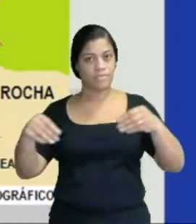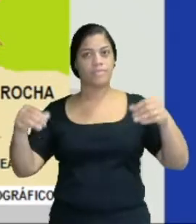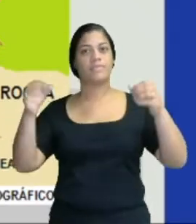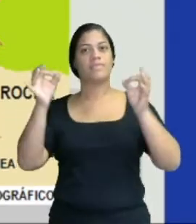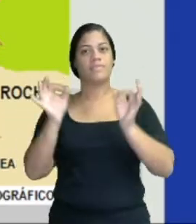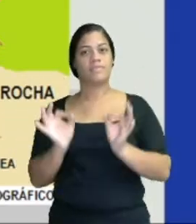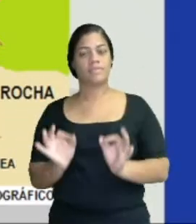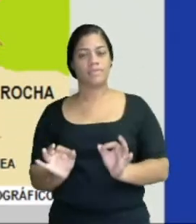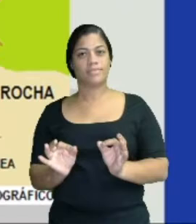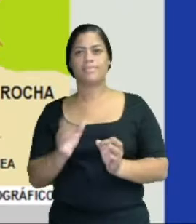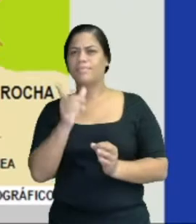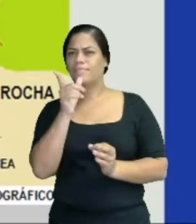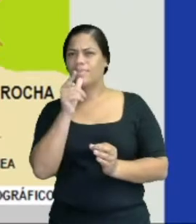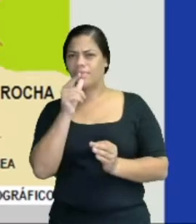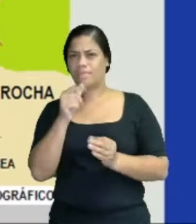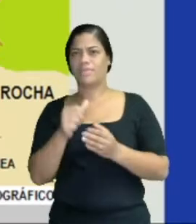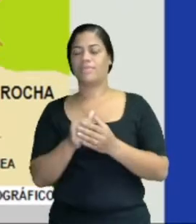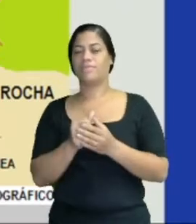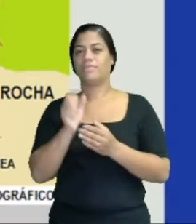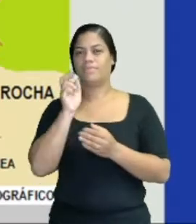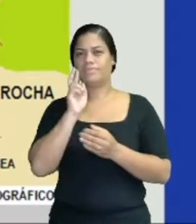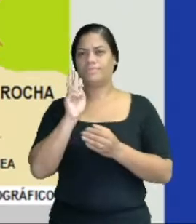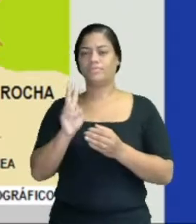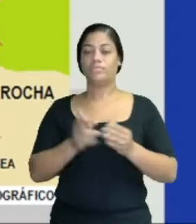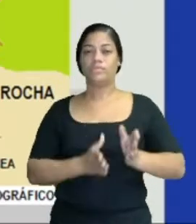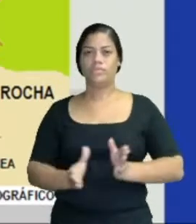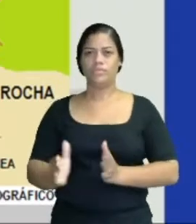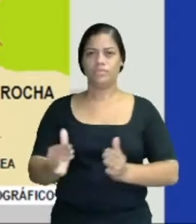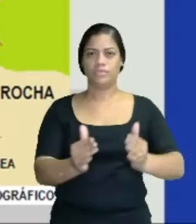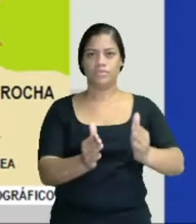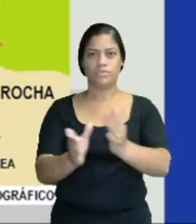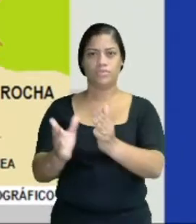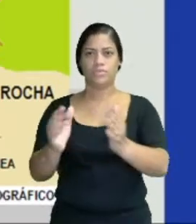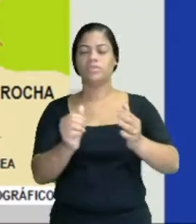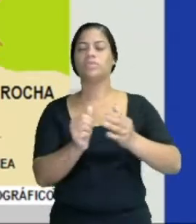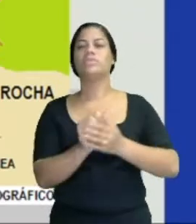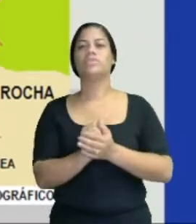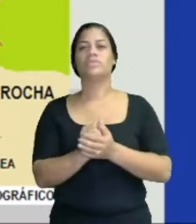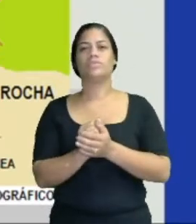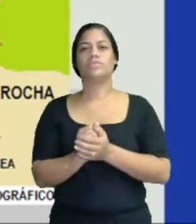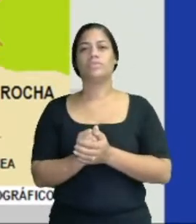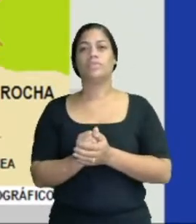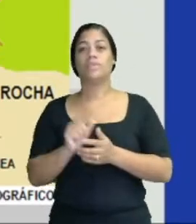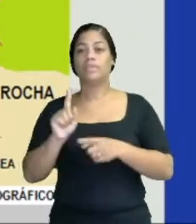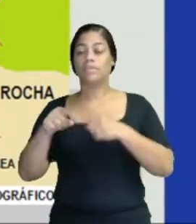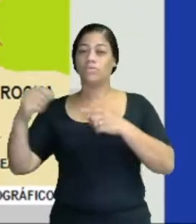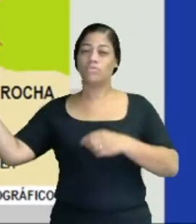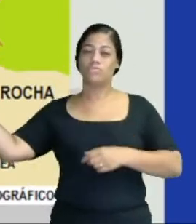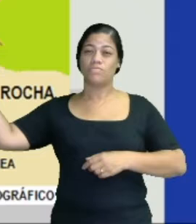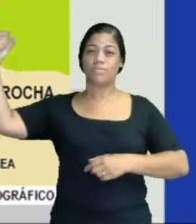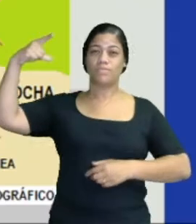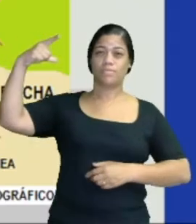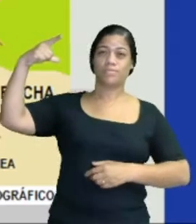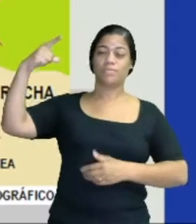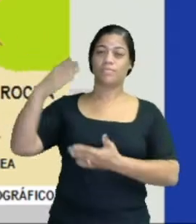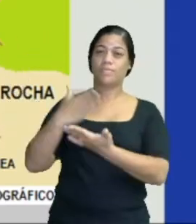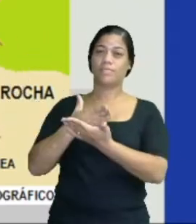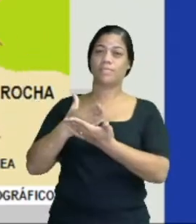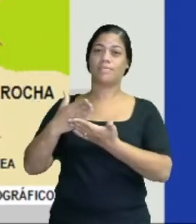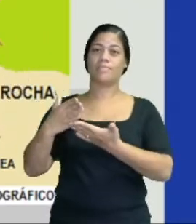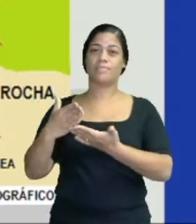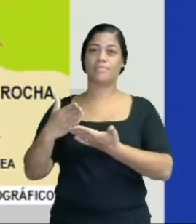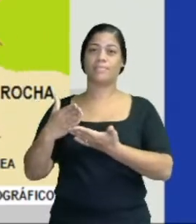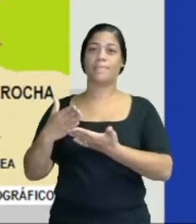certo? Essa água que está nos lagos, nos rios, nos oceanos, a partir do calor do sol, ela faz